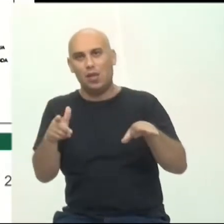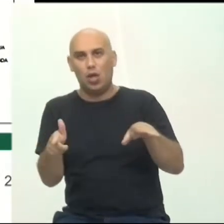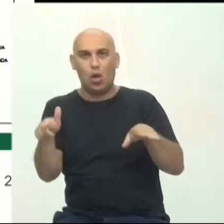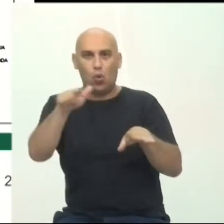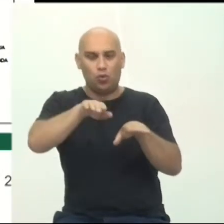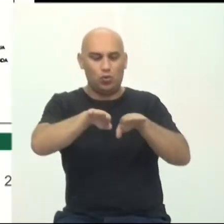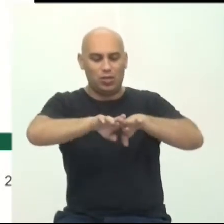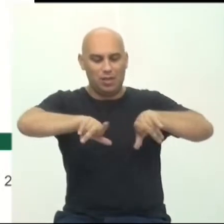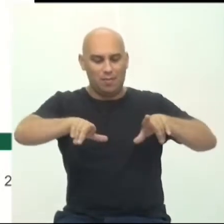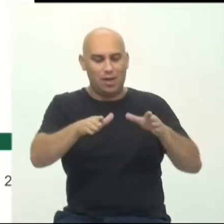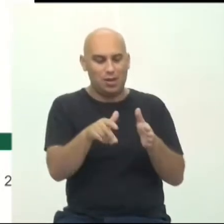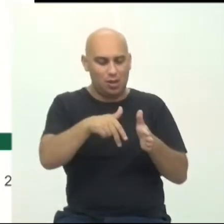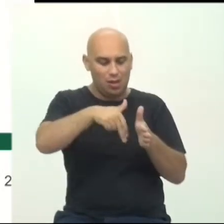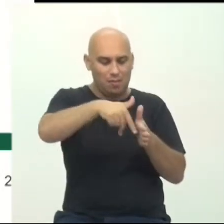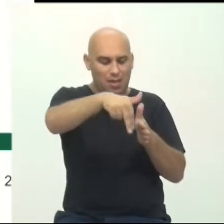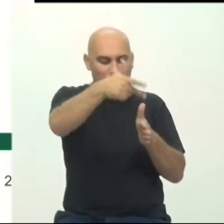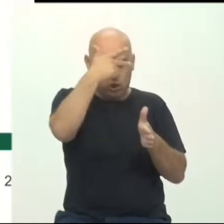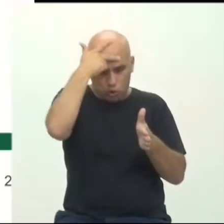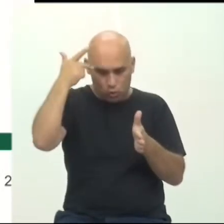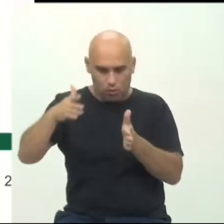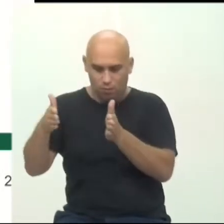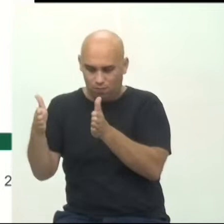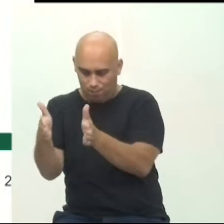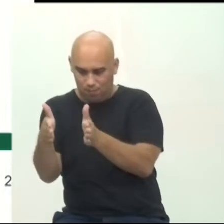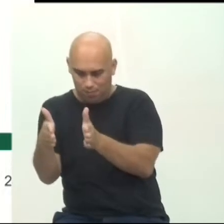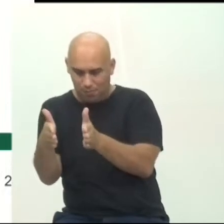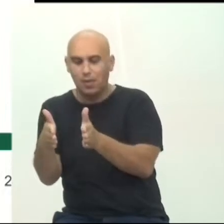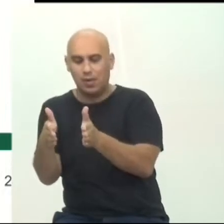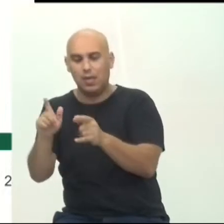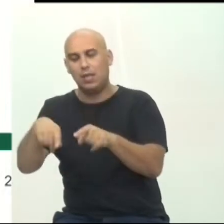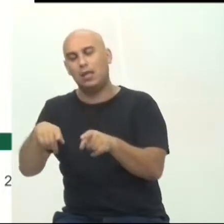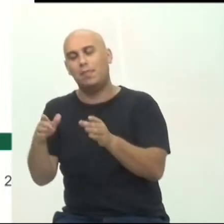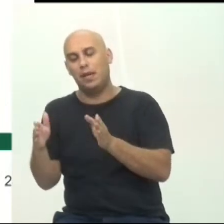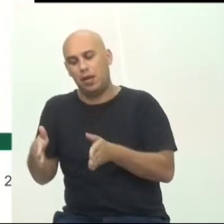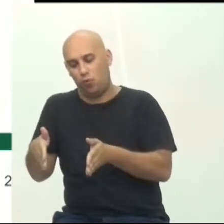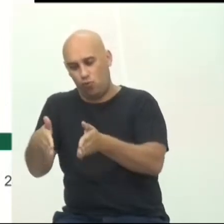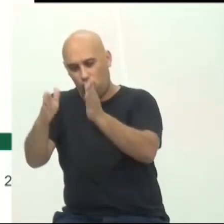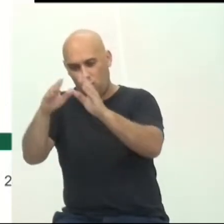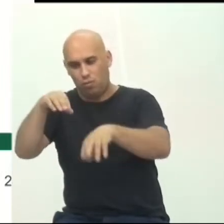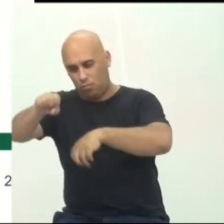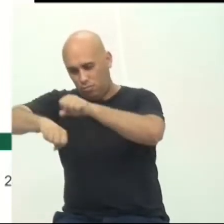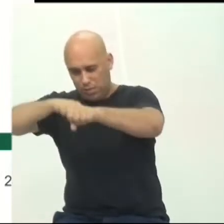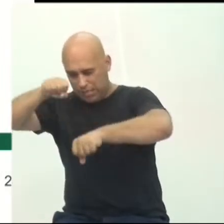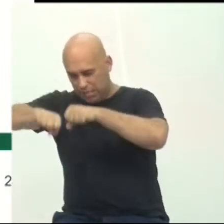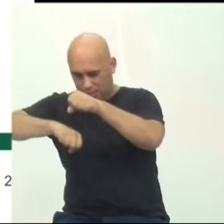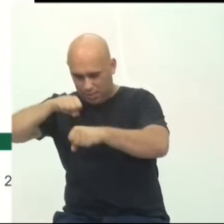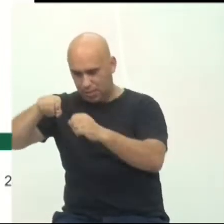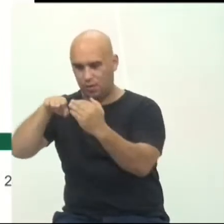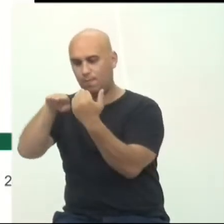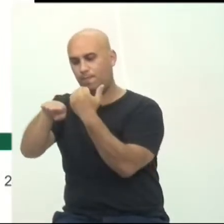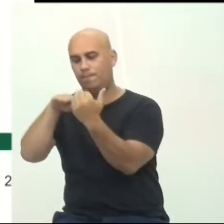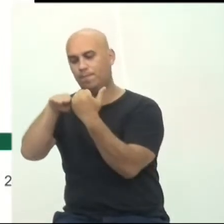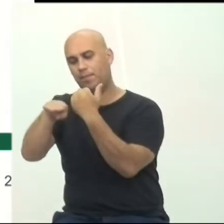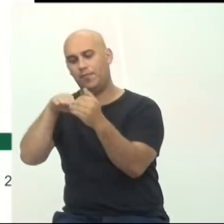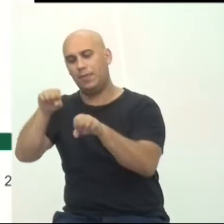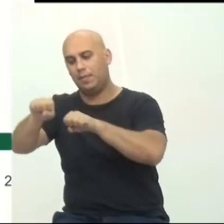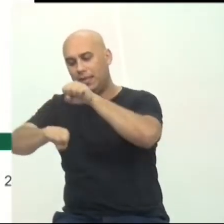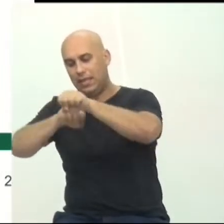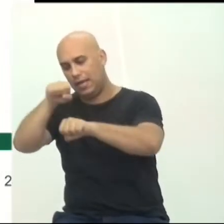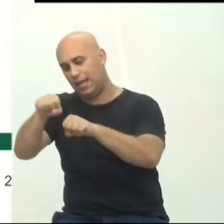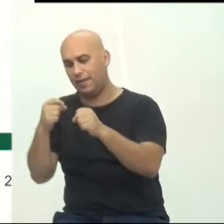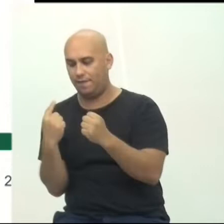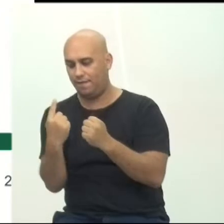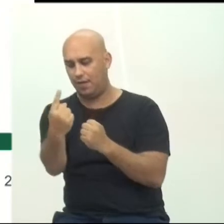outro. Isso, esse corte mostra melhor, né? Então, no caso, na parte inferior, onde